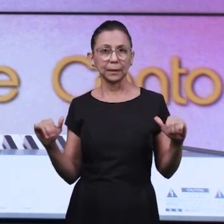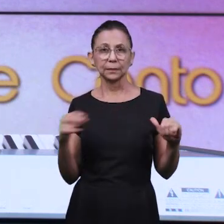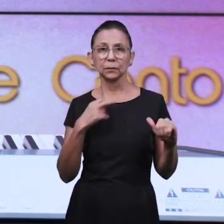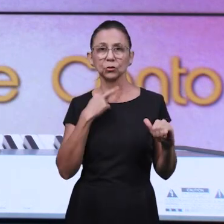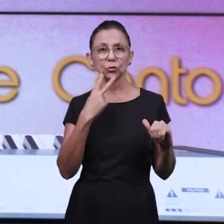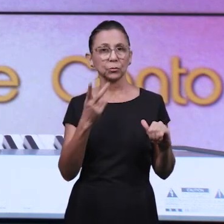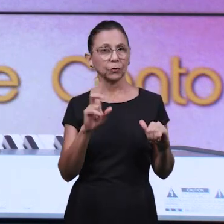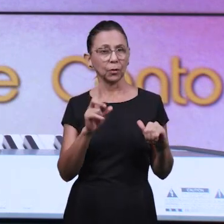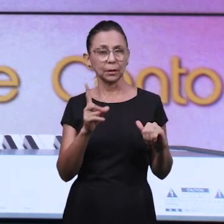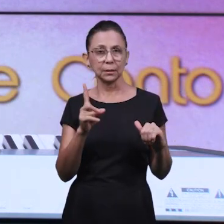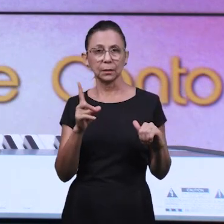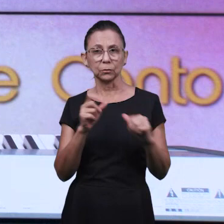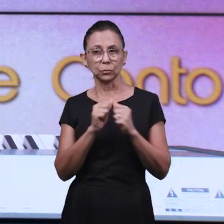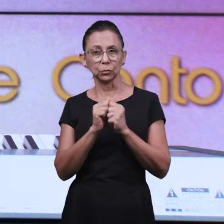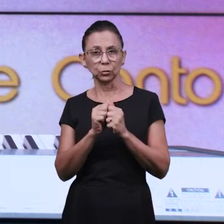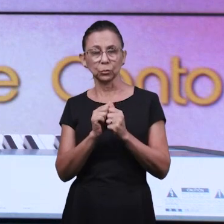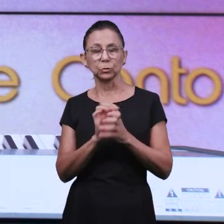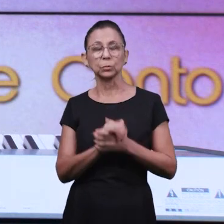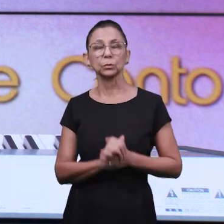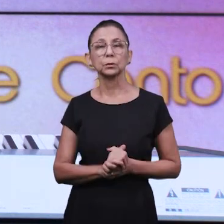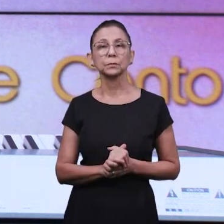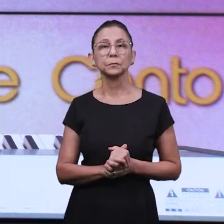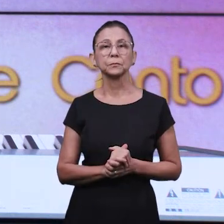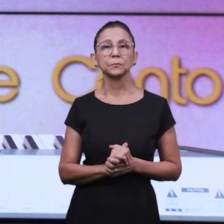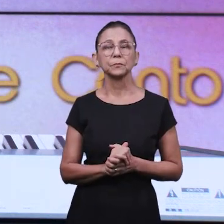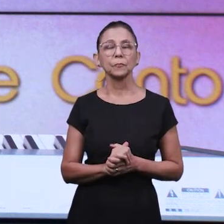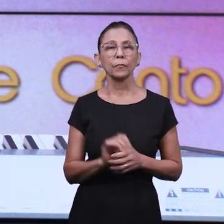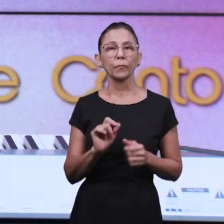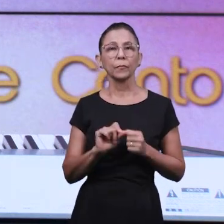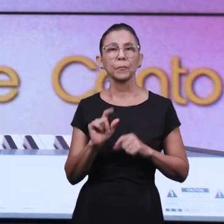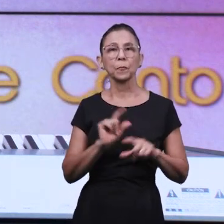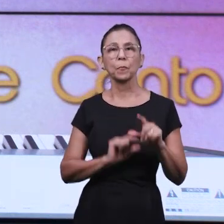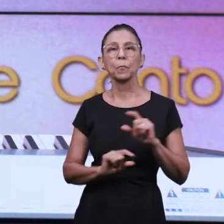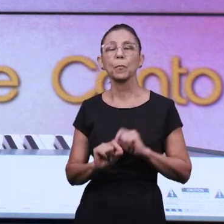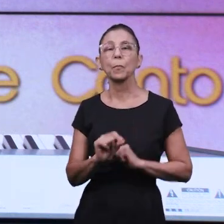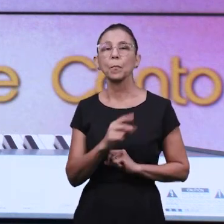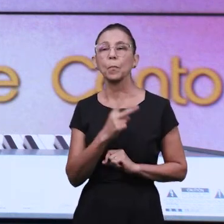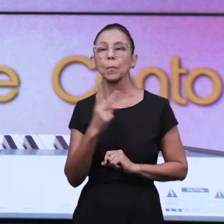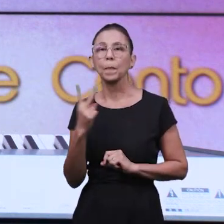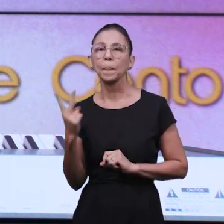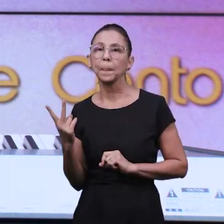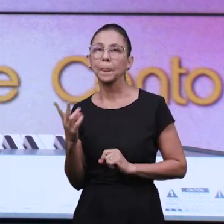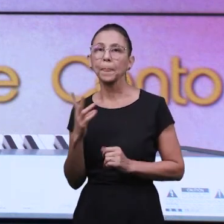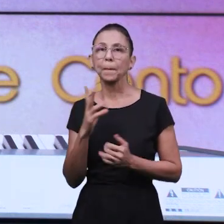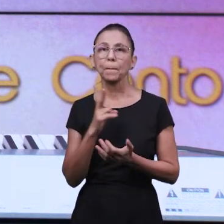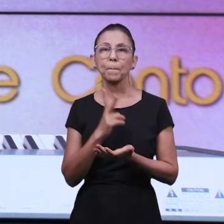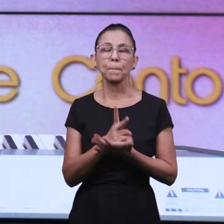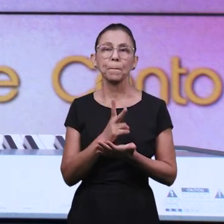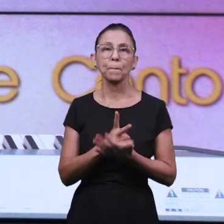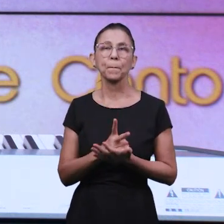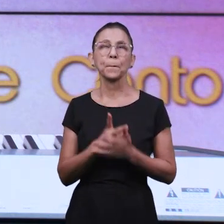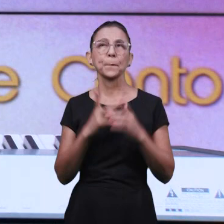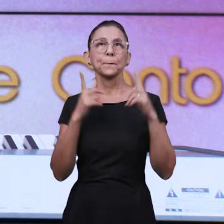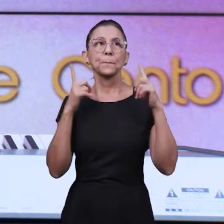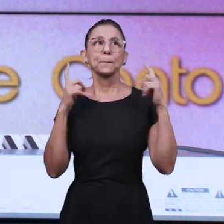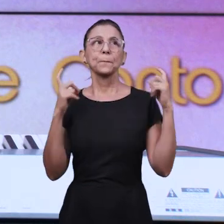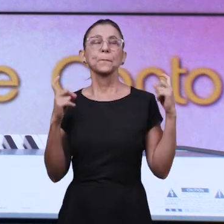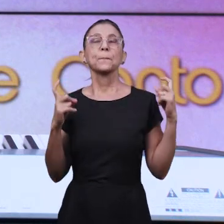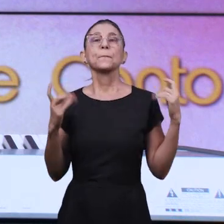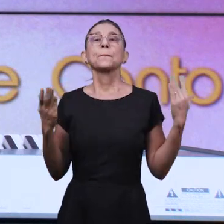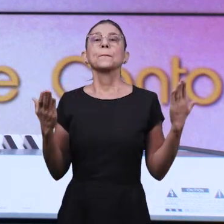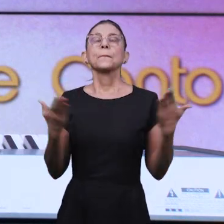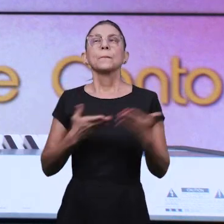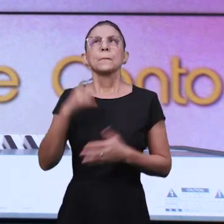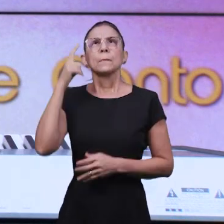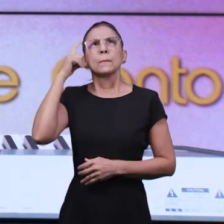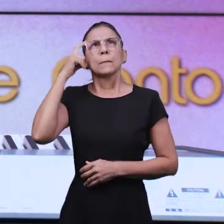contraltos. Os dois naipes estão cantando juntos. Então, o que nós vamos trabalhar? Os dois naipes com a mesma sonoridade. Agora sim a